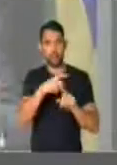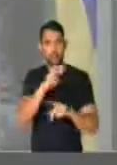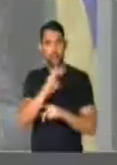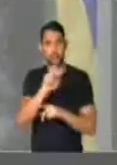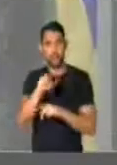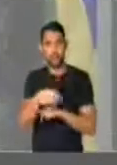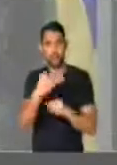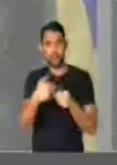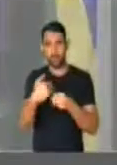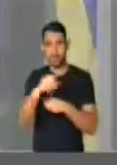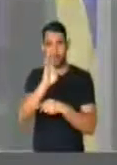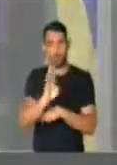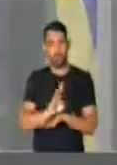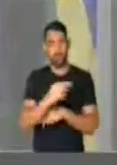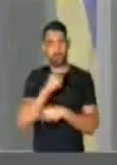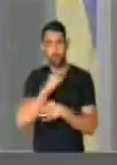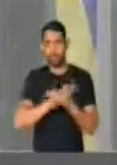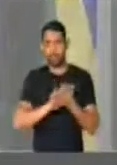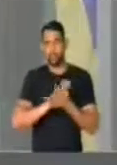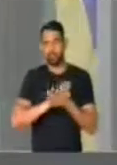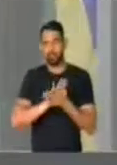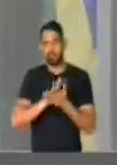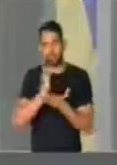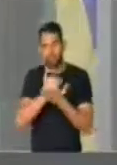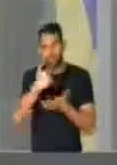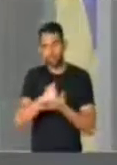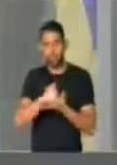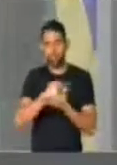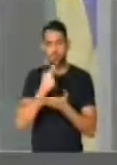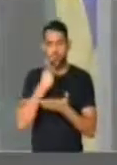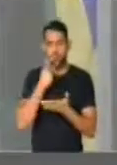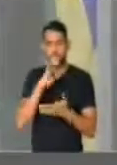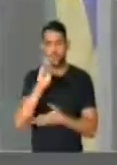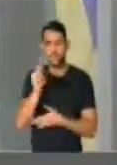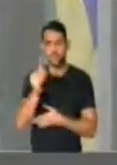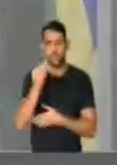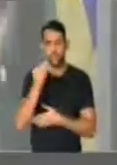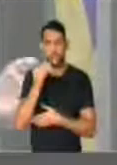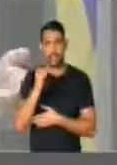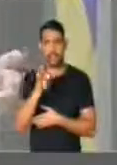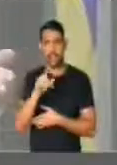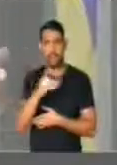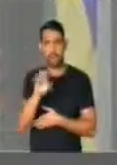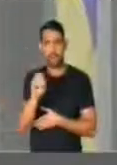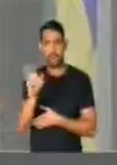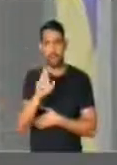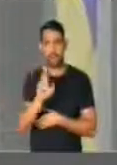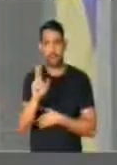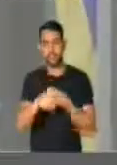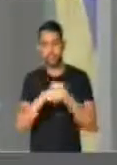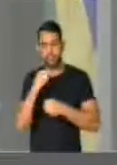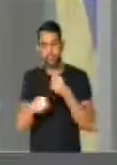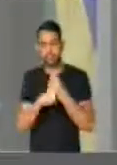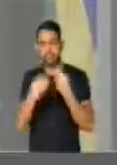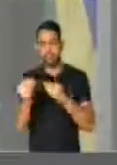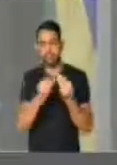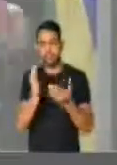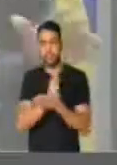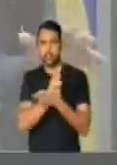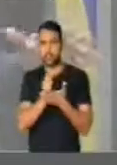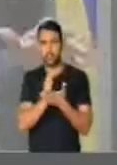mil municípios brasileiros. Nós estamos falando de bilhões de reais por ano, que de uma maneira